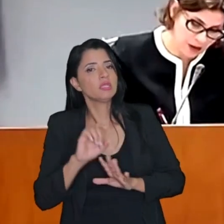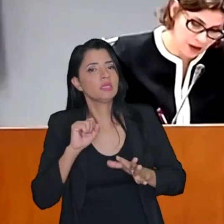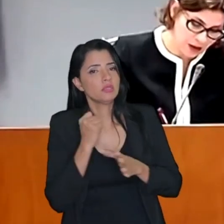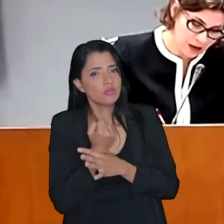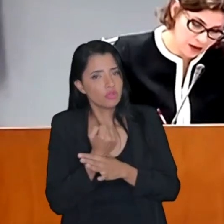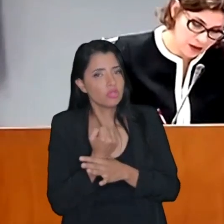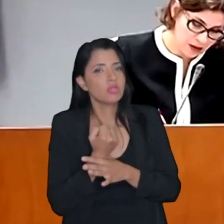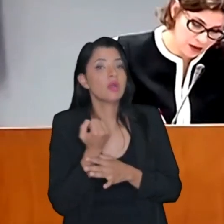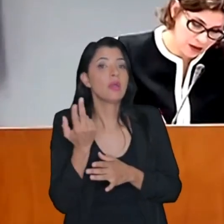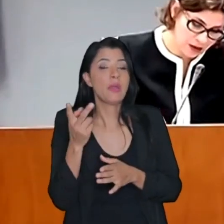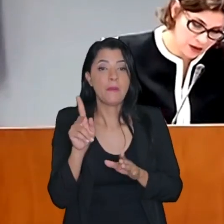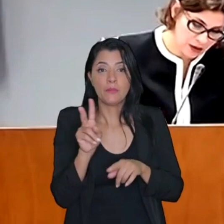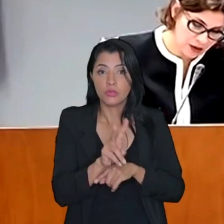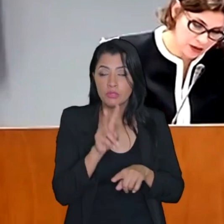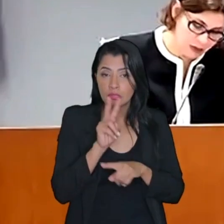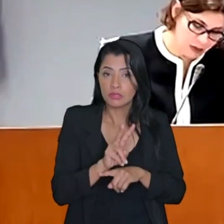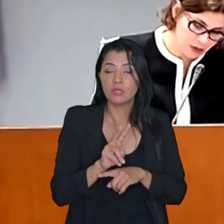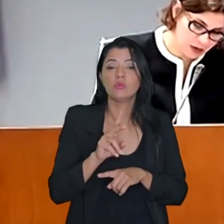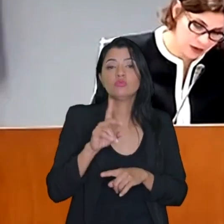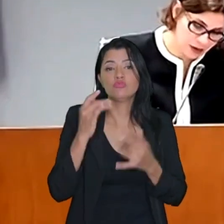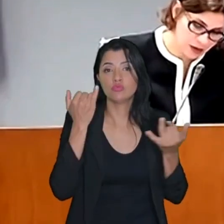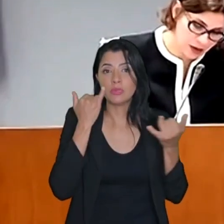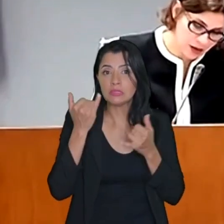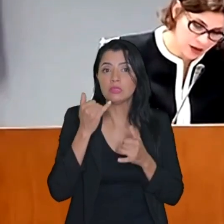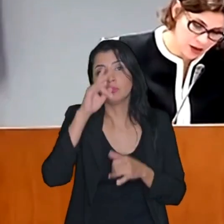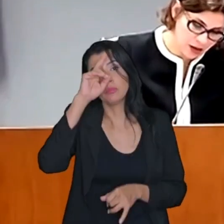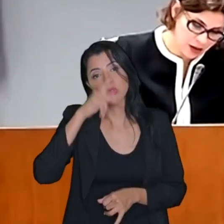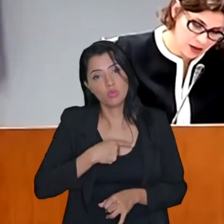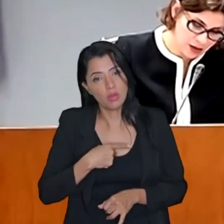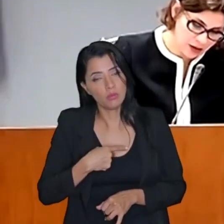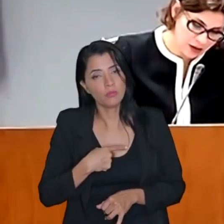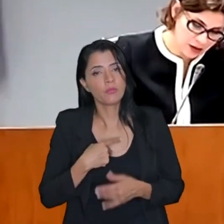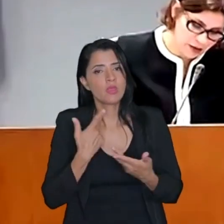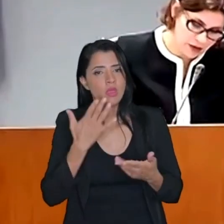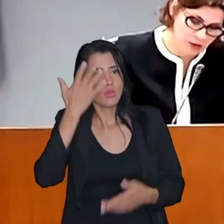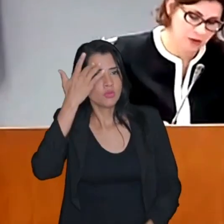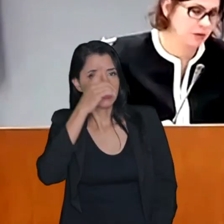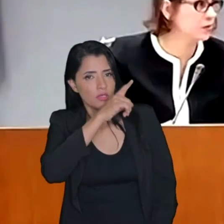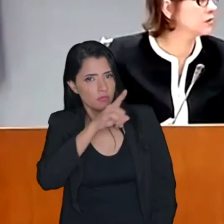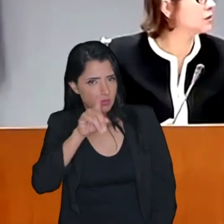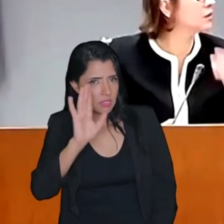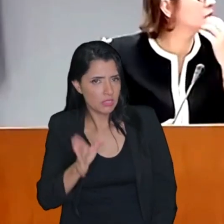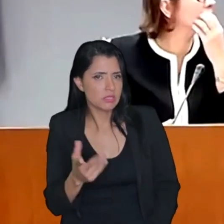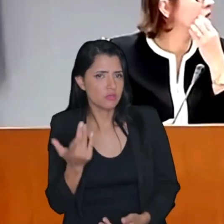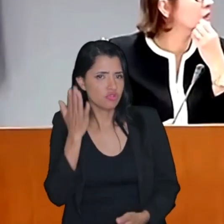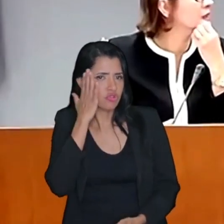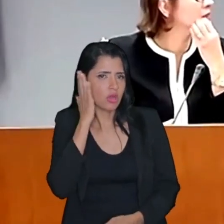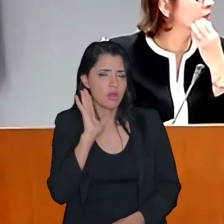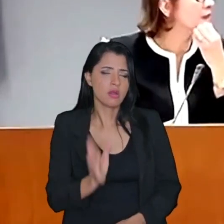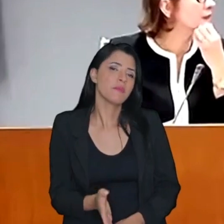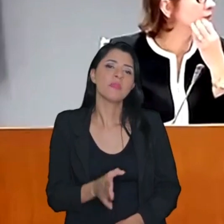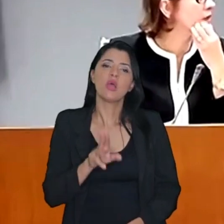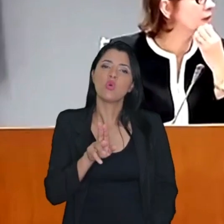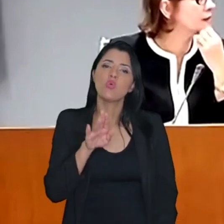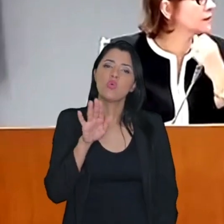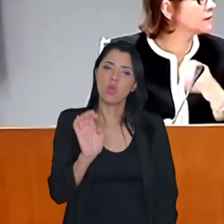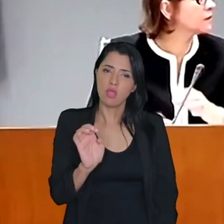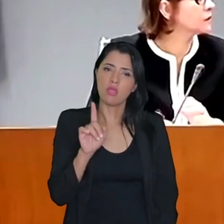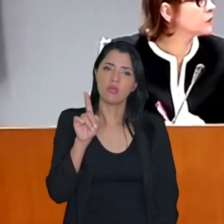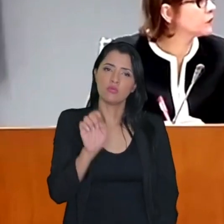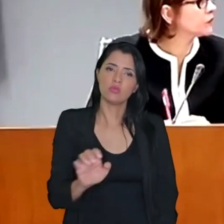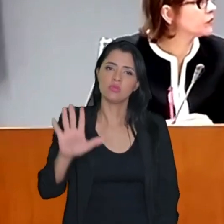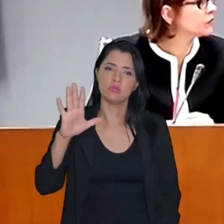relativos à proteção de dados pessoais dos alvos afetados. E eu não sei se vocês sabem, mas a União